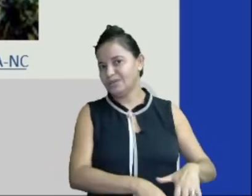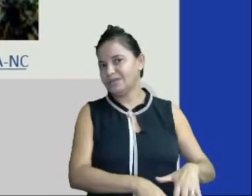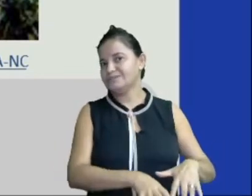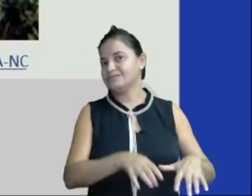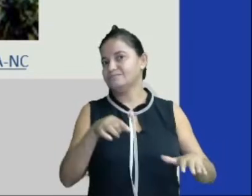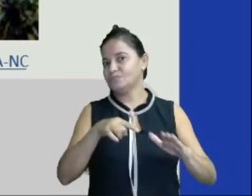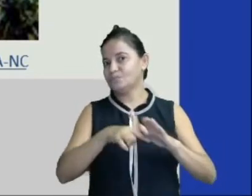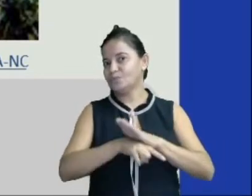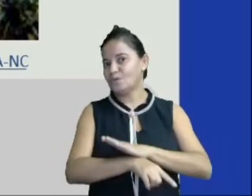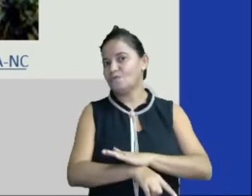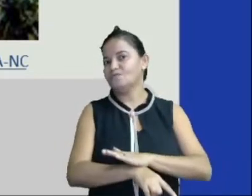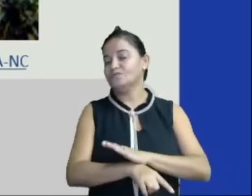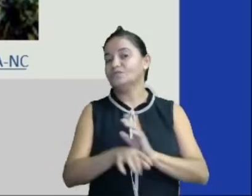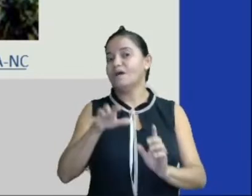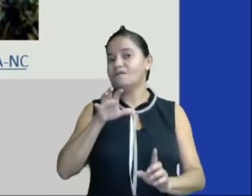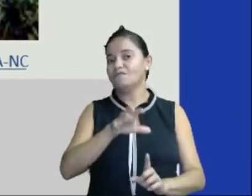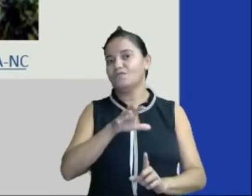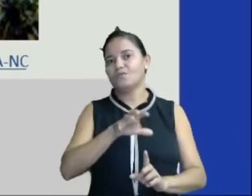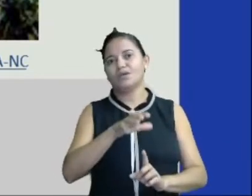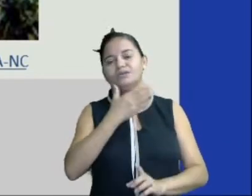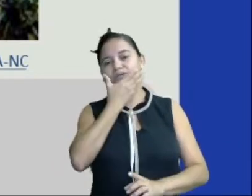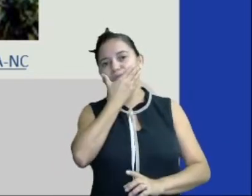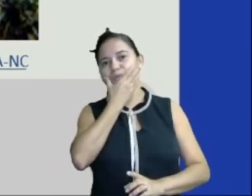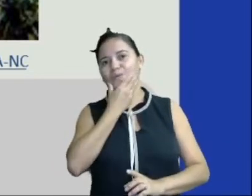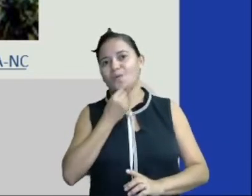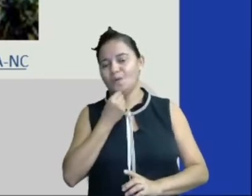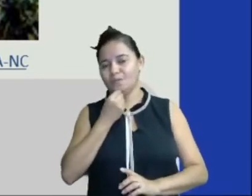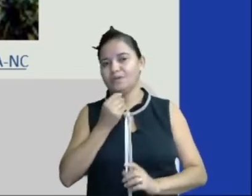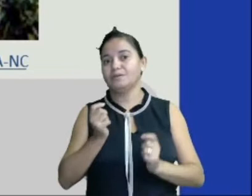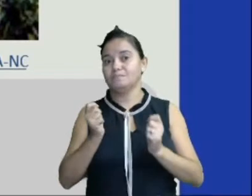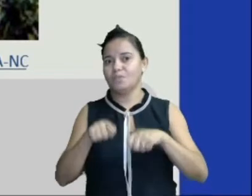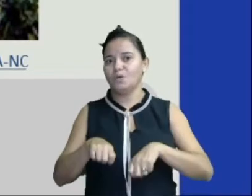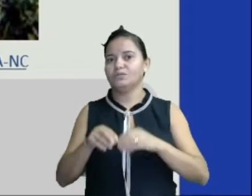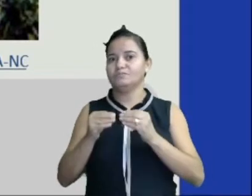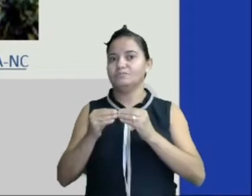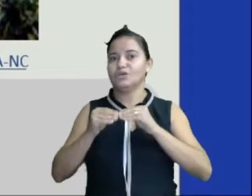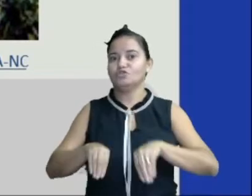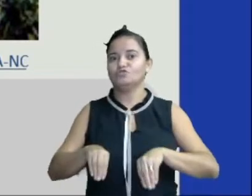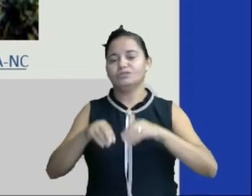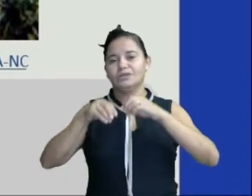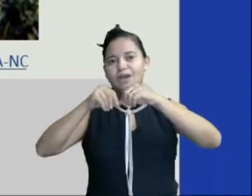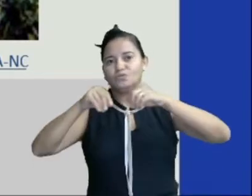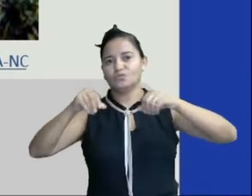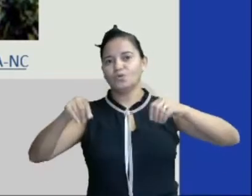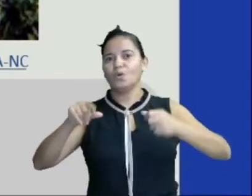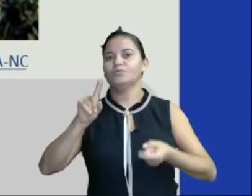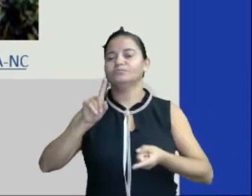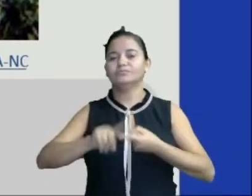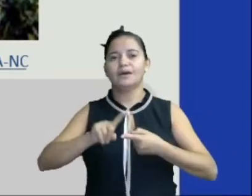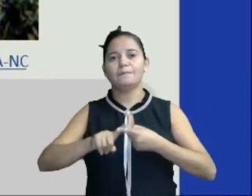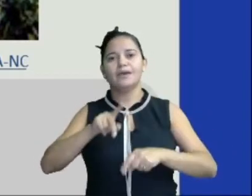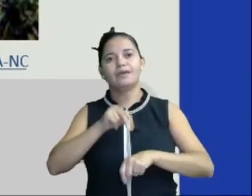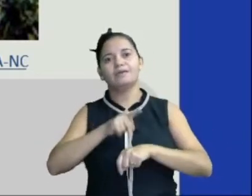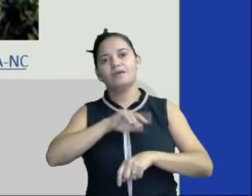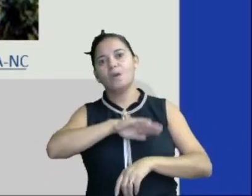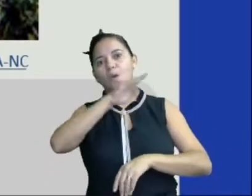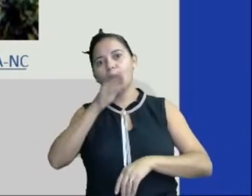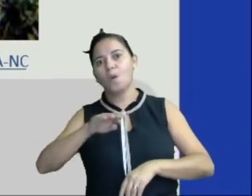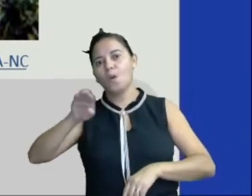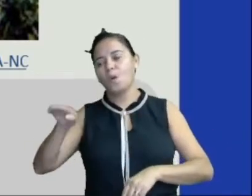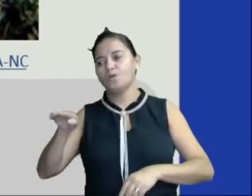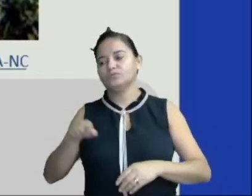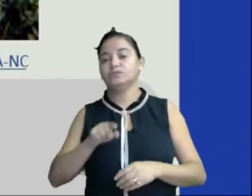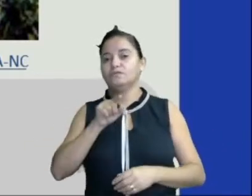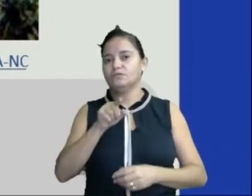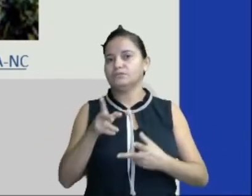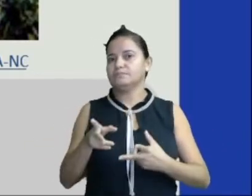intensificada pela ação humana que causa um desgaste no solo e nas rochas. Se a gente observar aí essa imagem, a gente